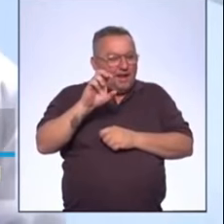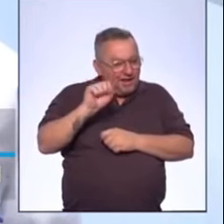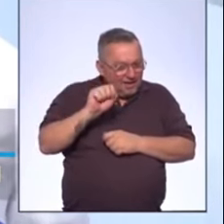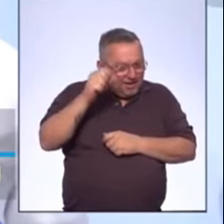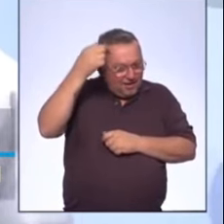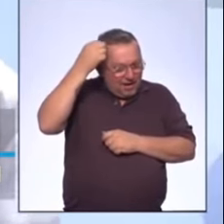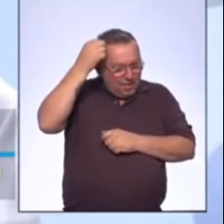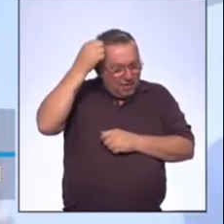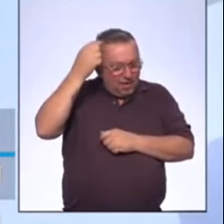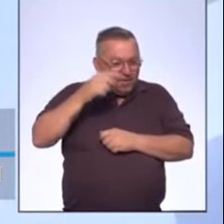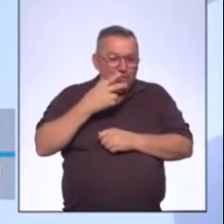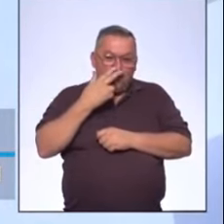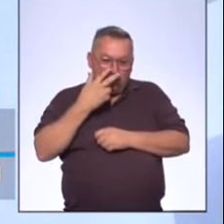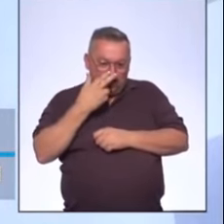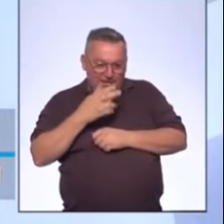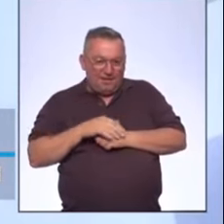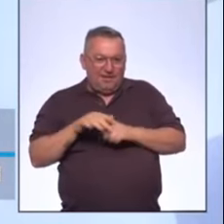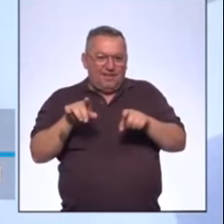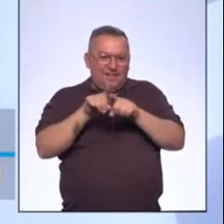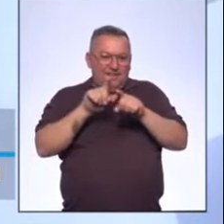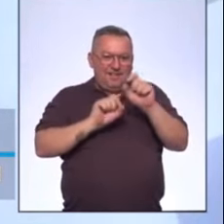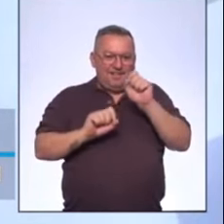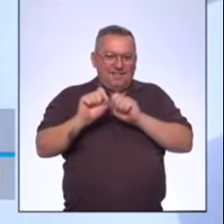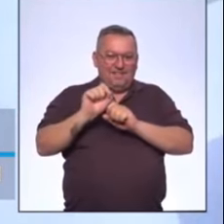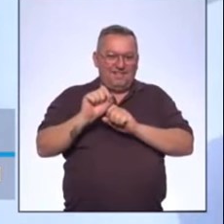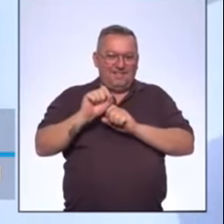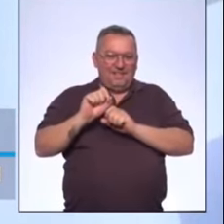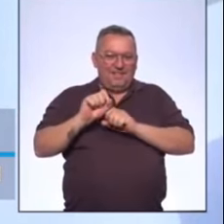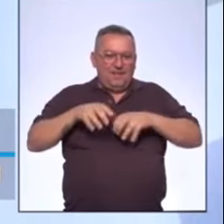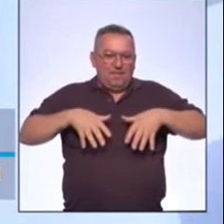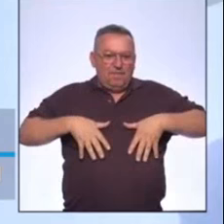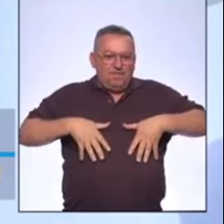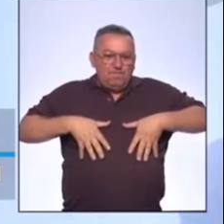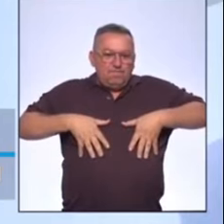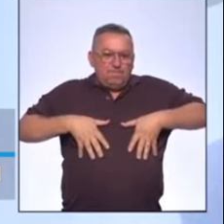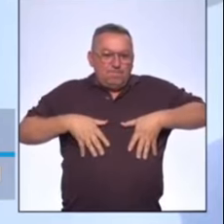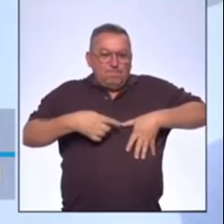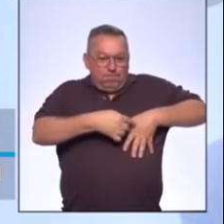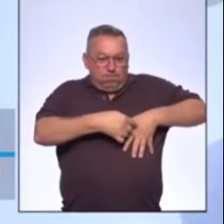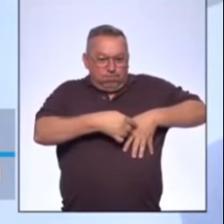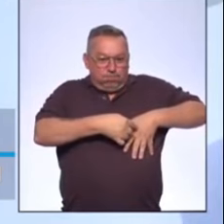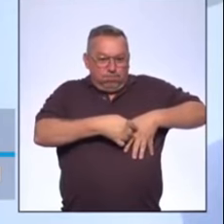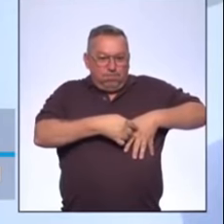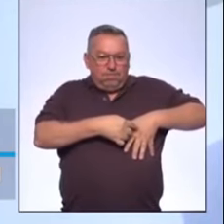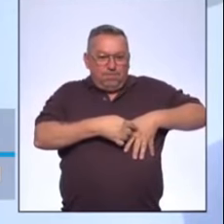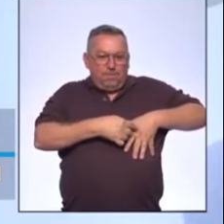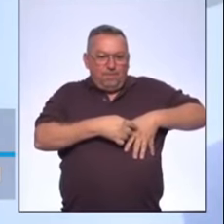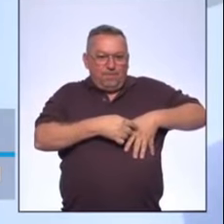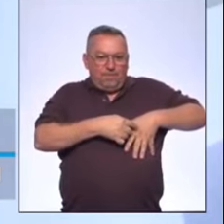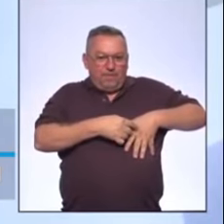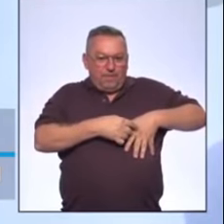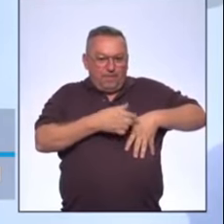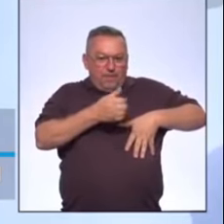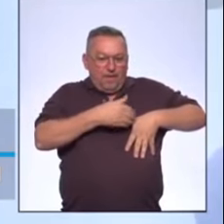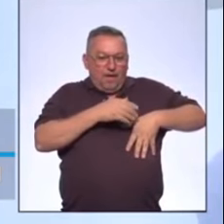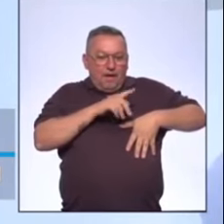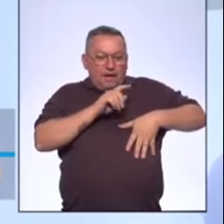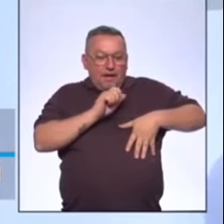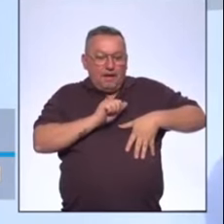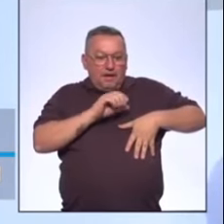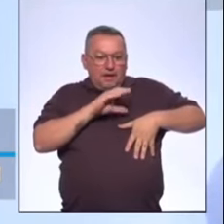Os capilares vão passar lá, neste alvéolo, e olha só que interessante, vão deixar lá gás